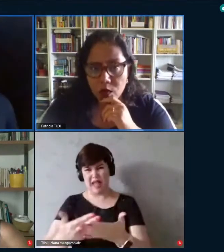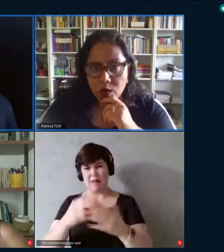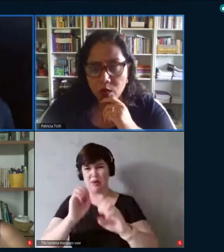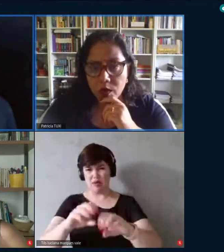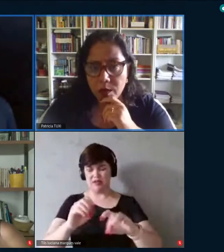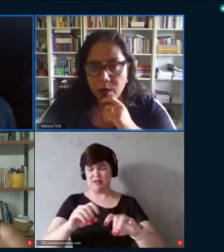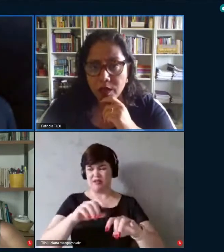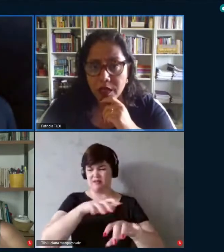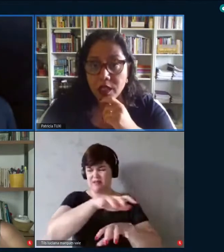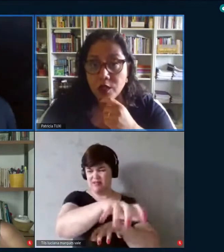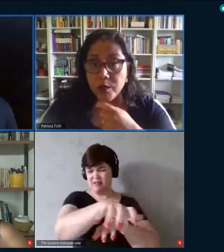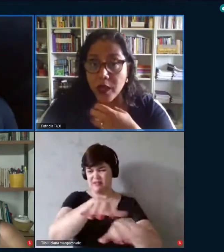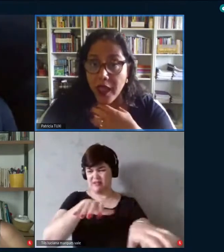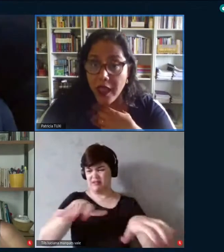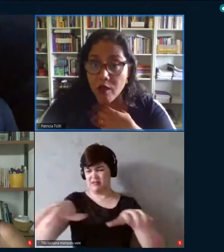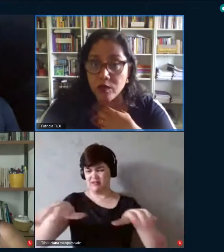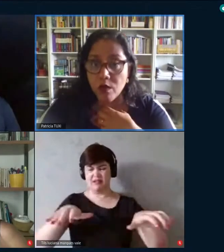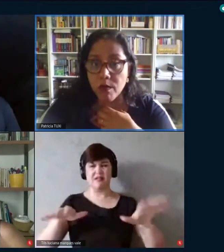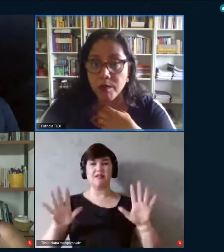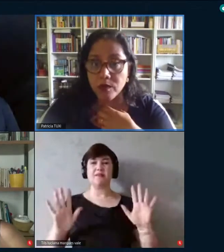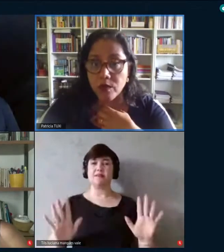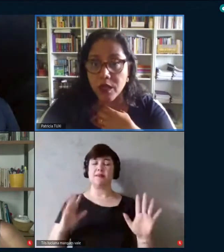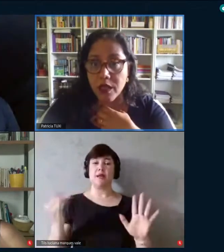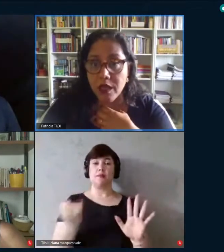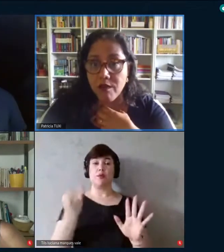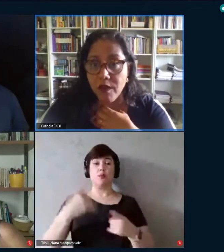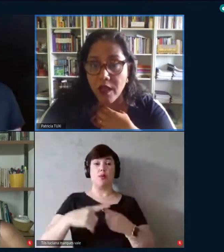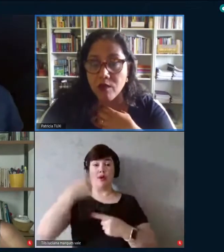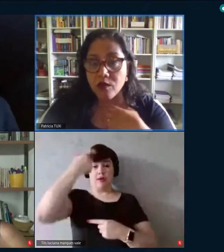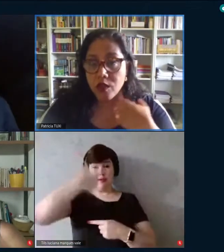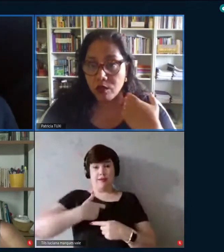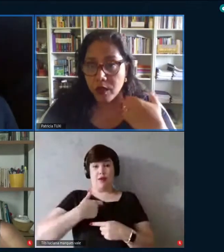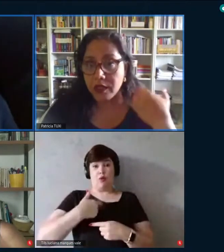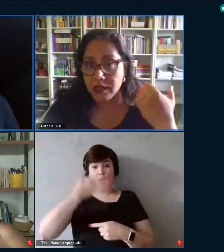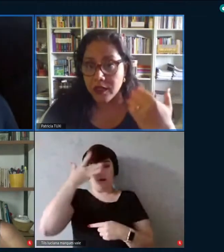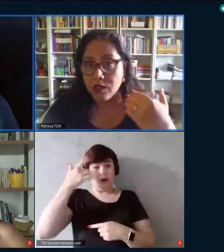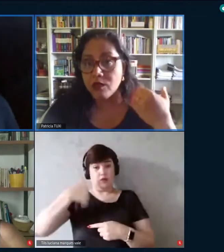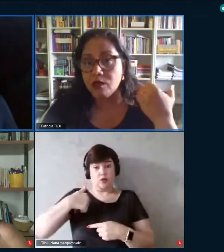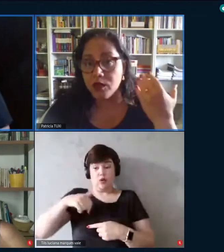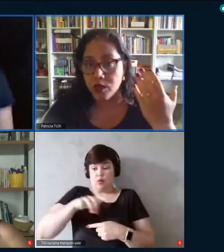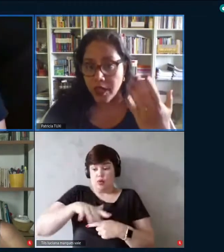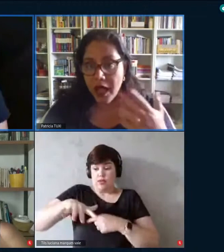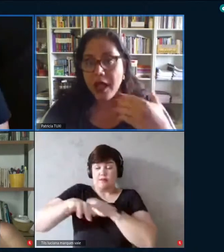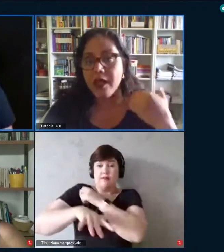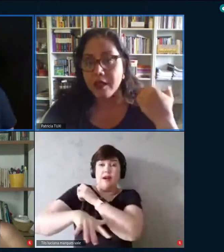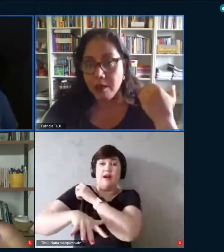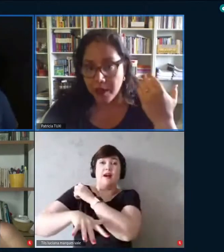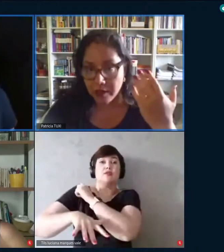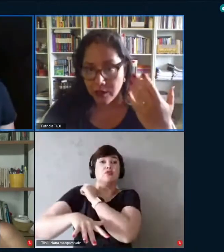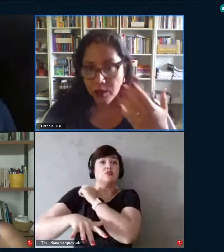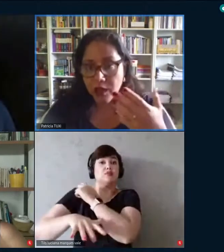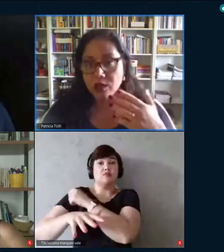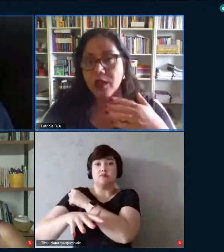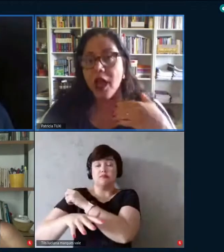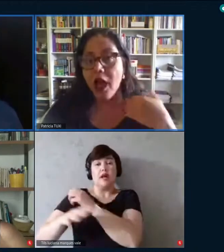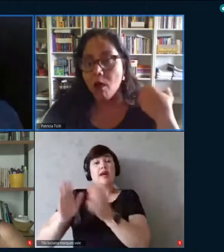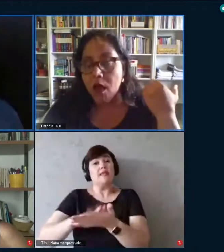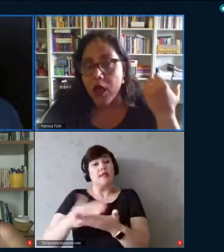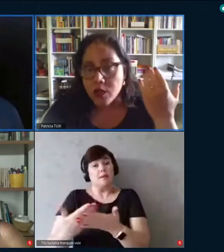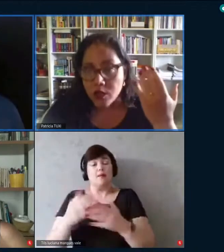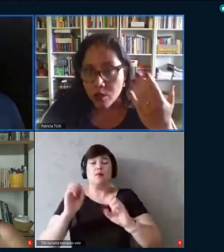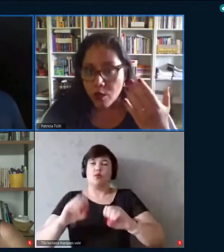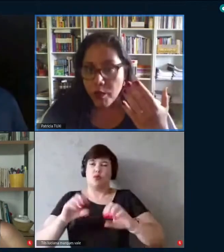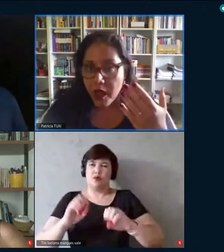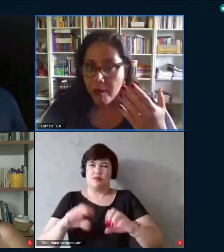Isso é muito importante, porque eu sou uma pessoa que venho de um resquício da interpretação